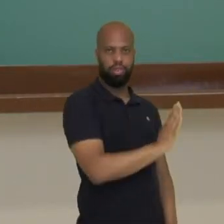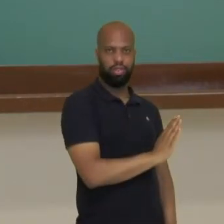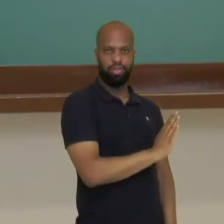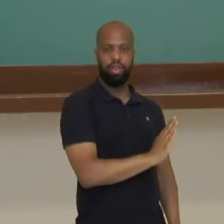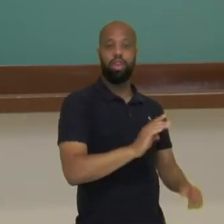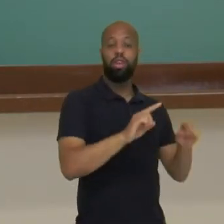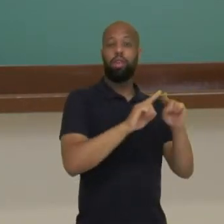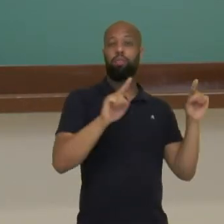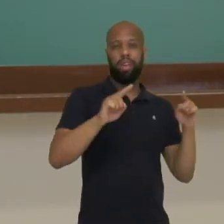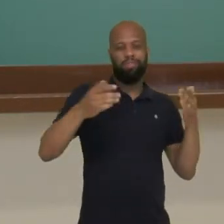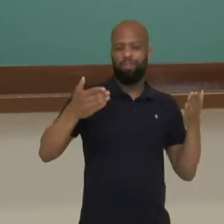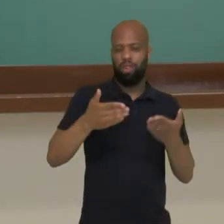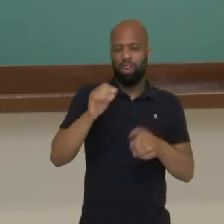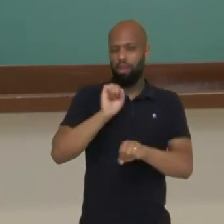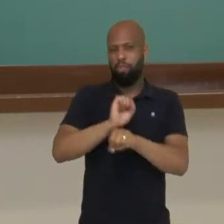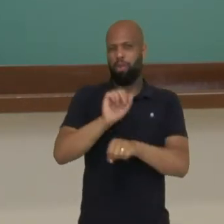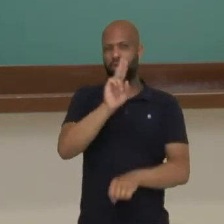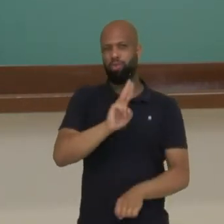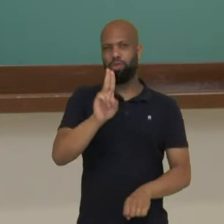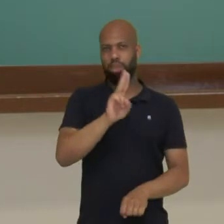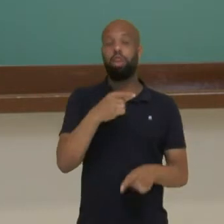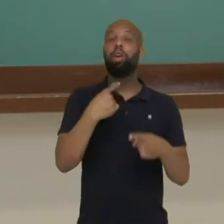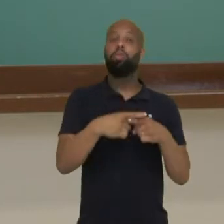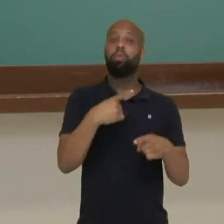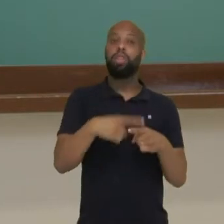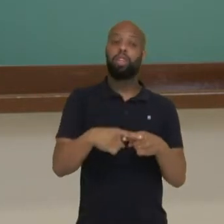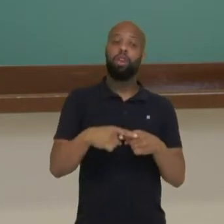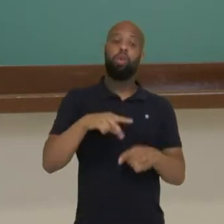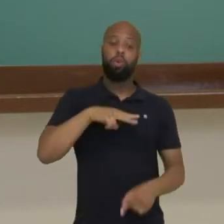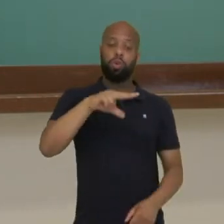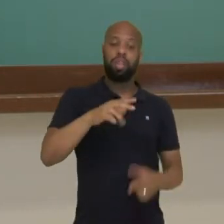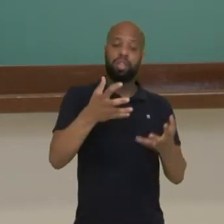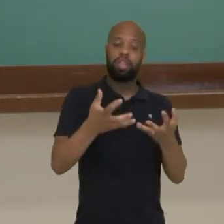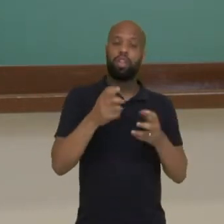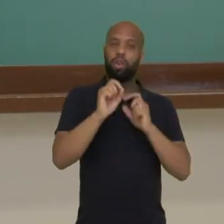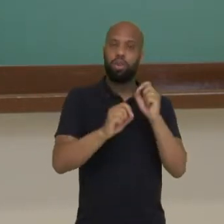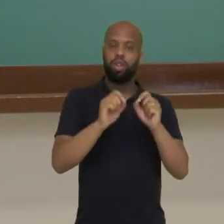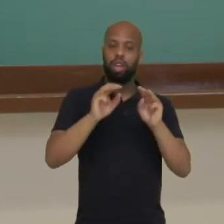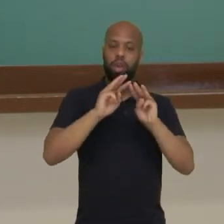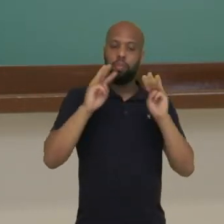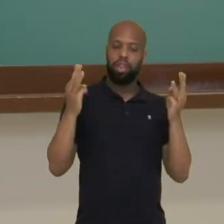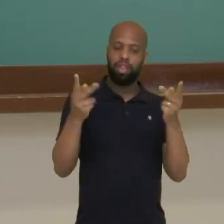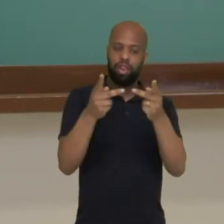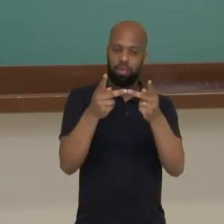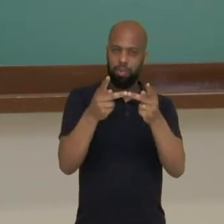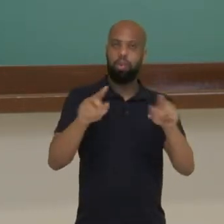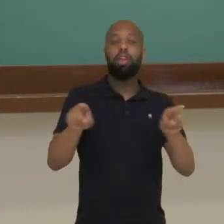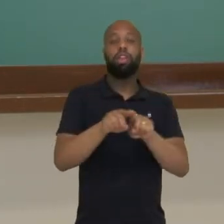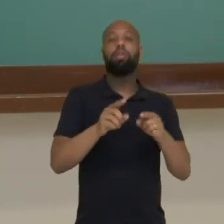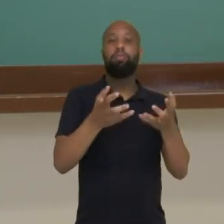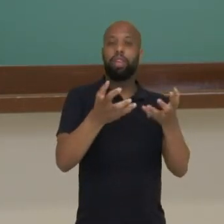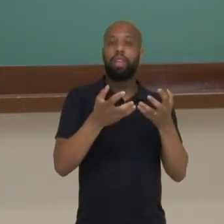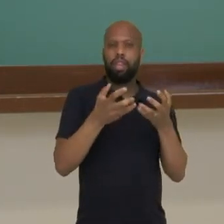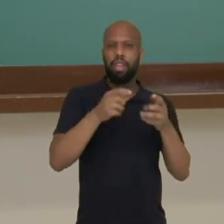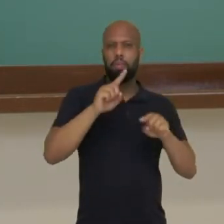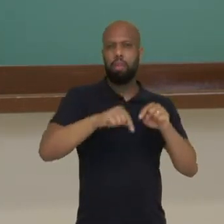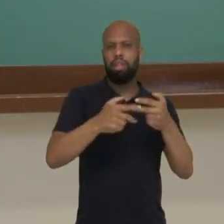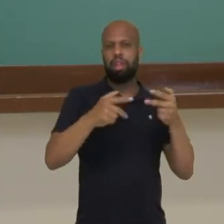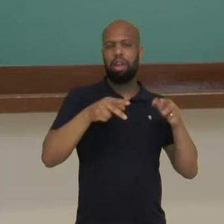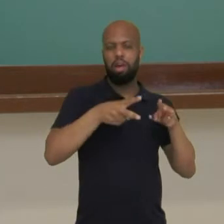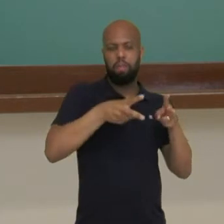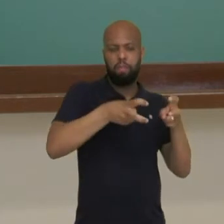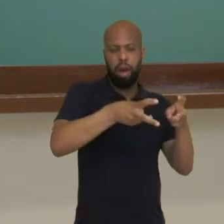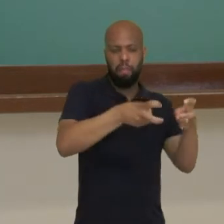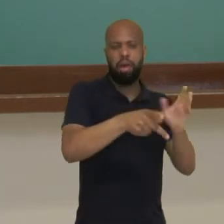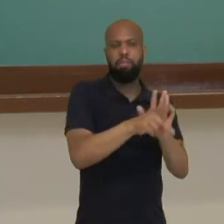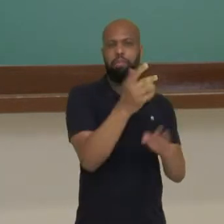invadir, vieram em busca de mão de obra escrava e de matéria-prima. Então, esse nome índio, os próprios povos nativos não se